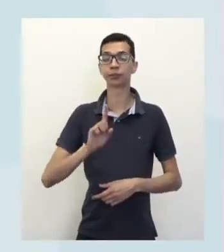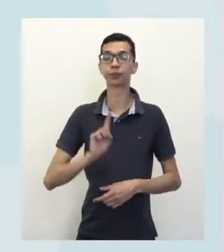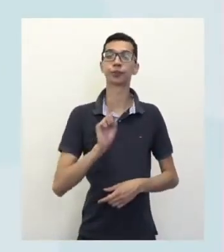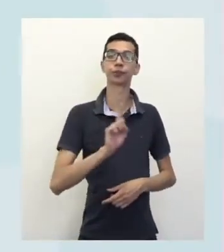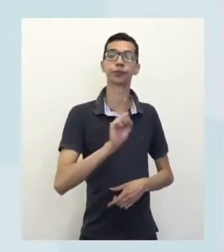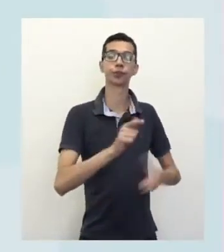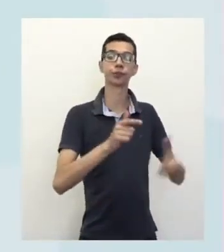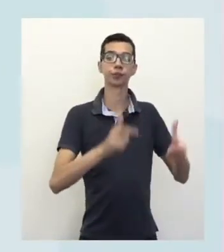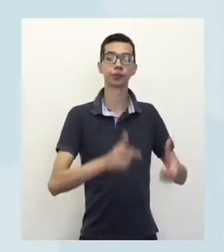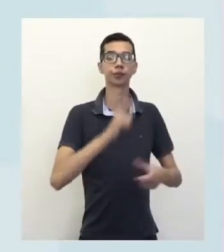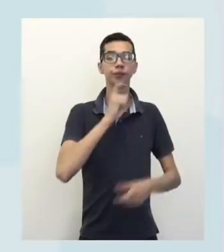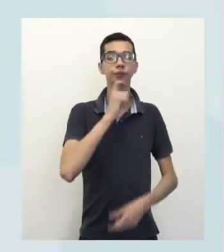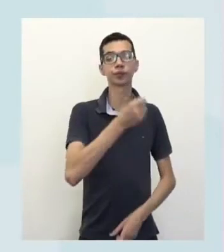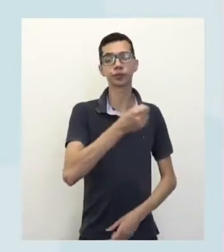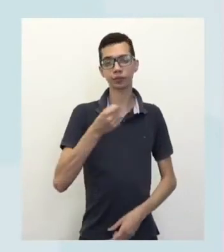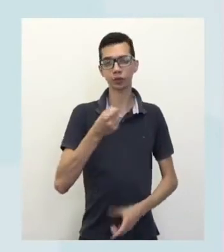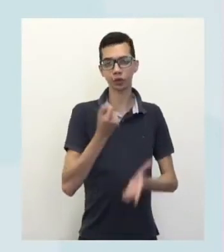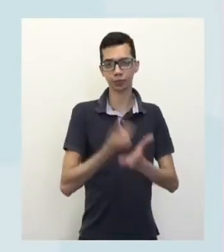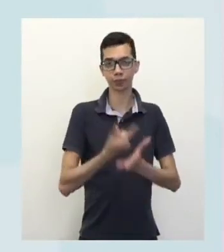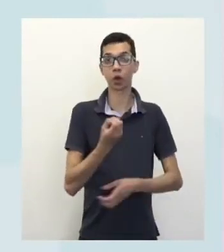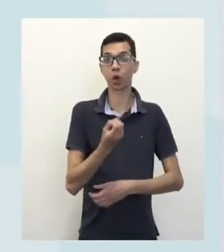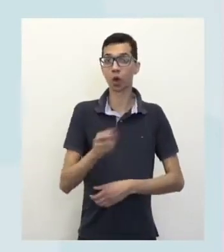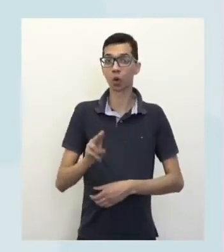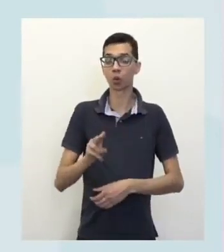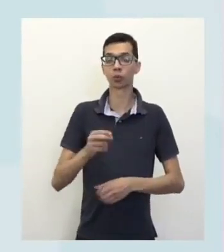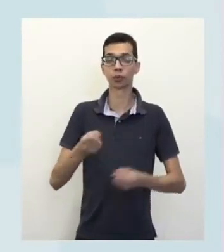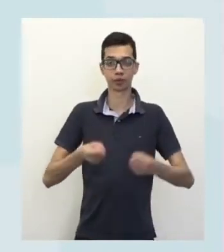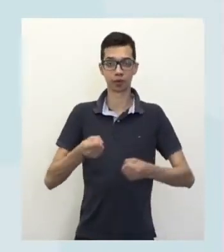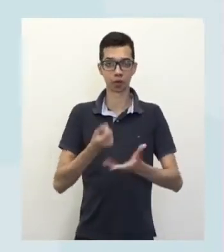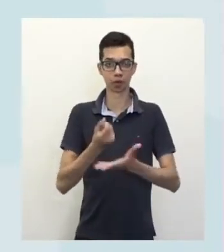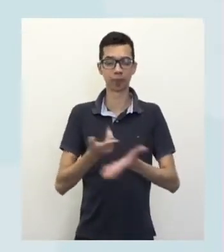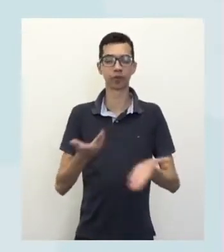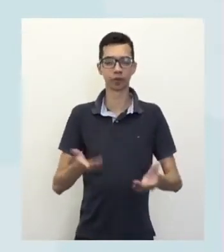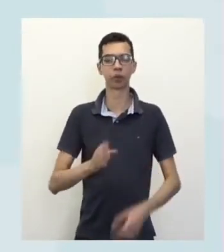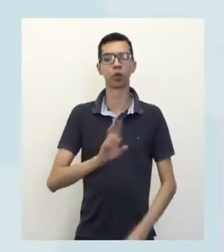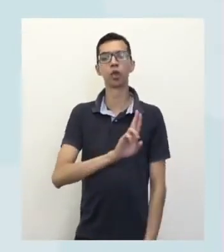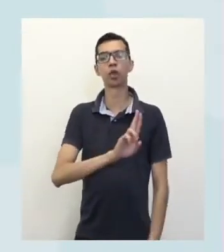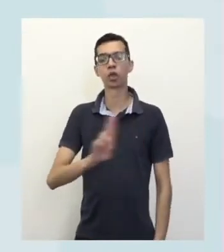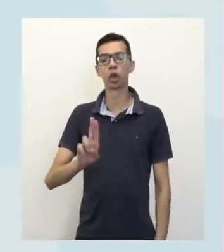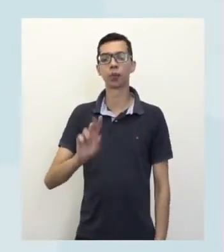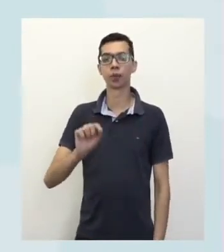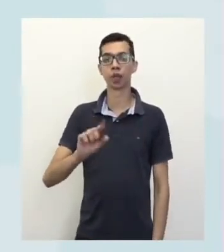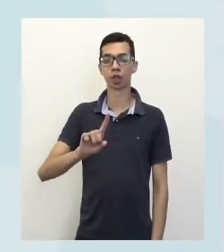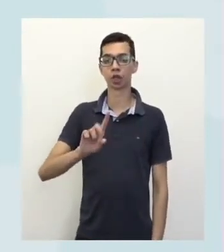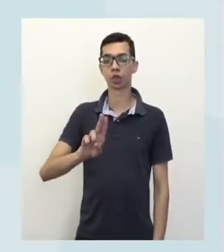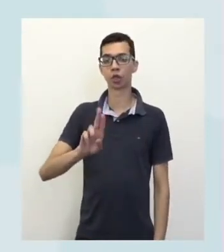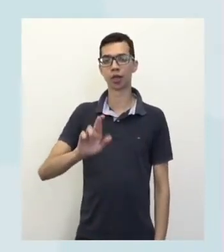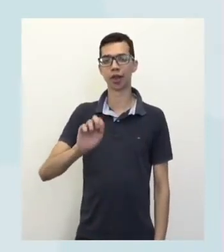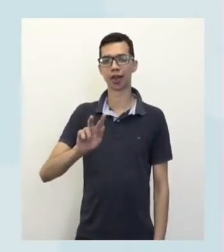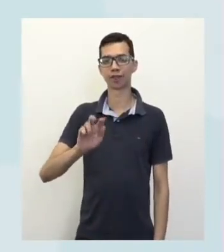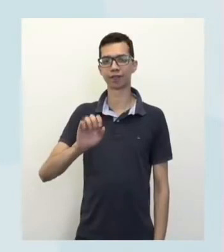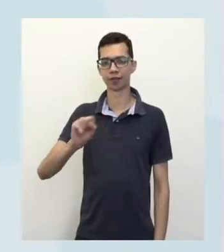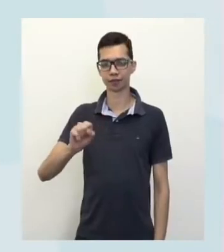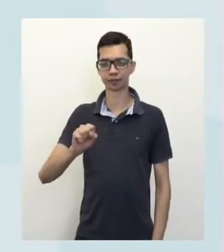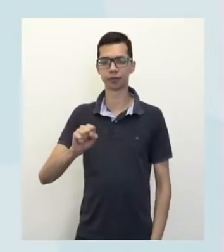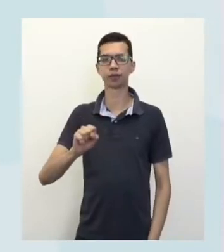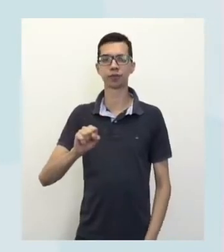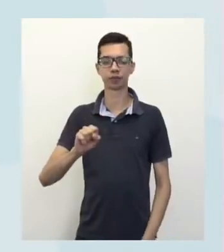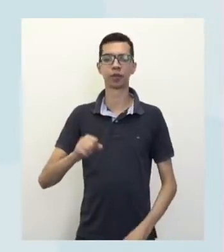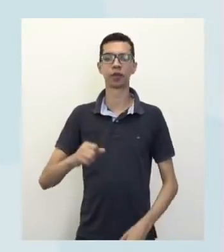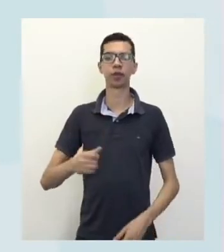geladeira, um automóvel, a gente está falando, né, de bens aí duráveis, né? Quando a